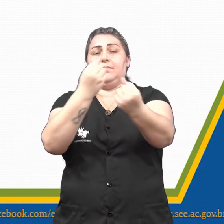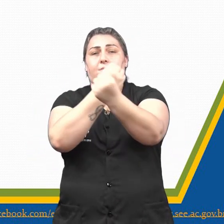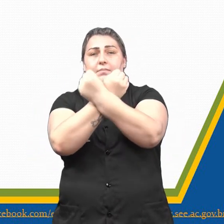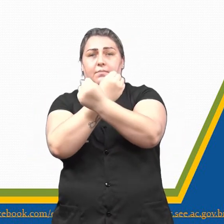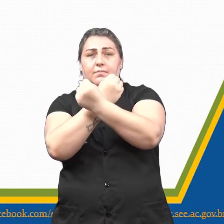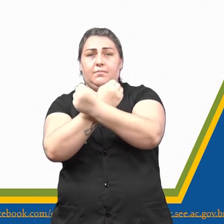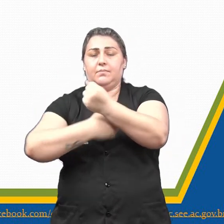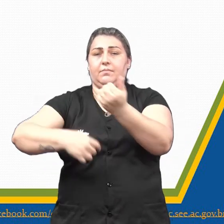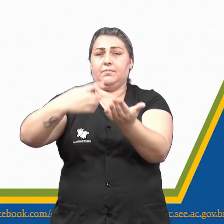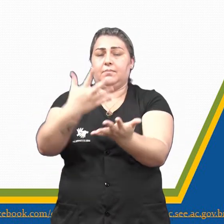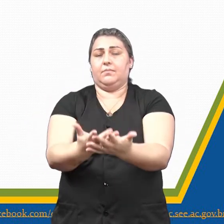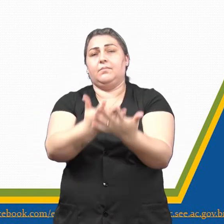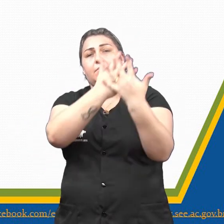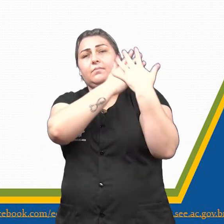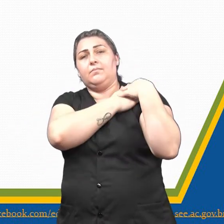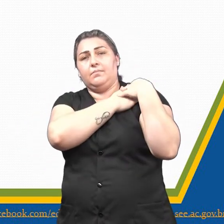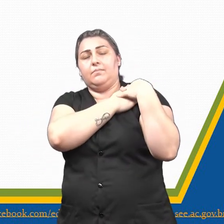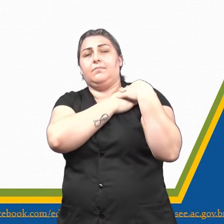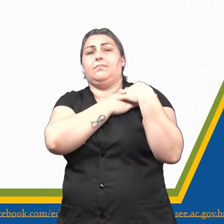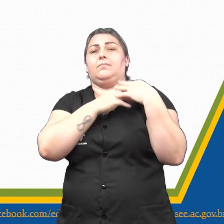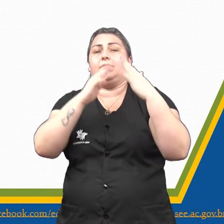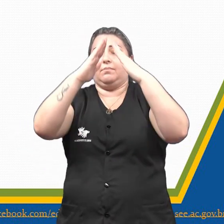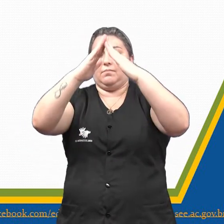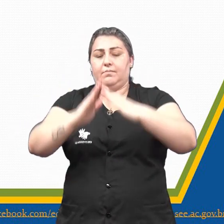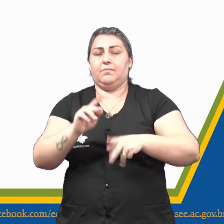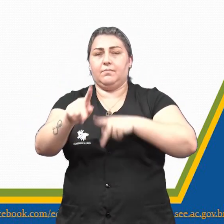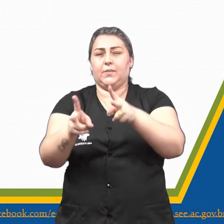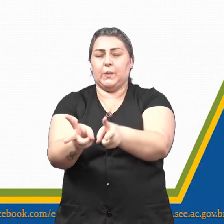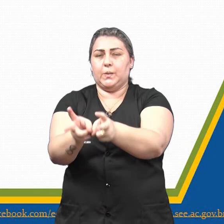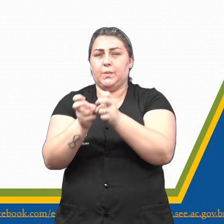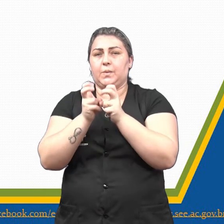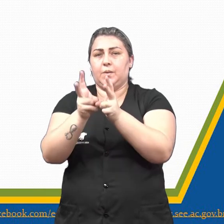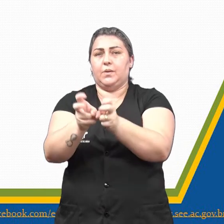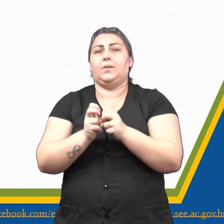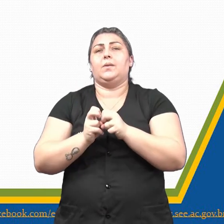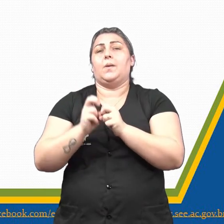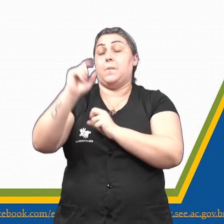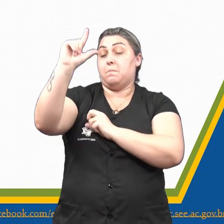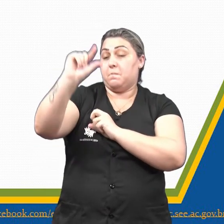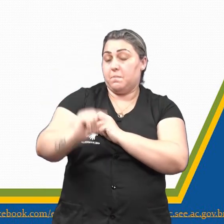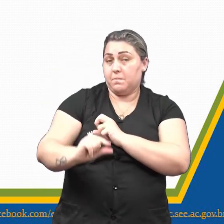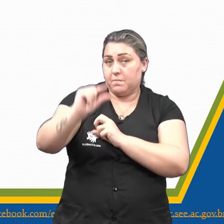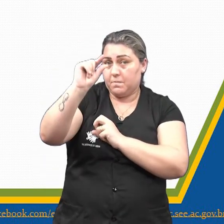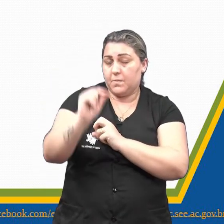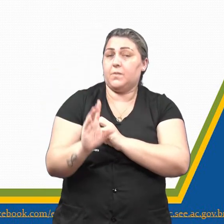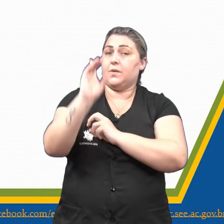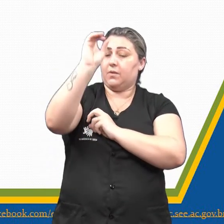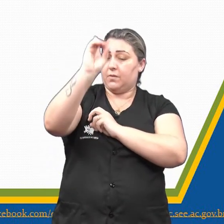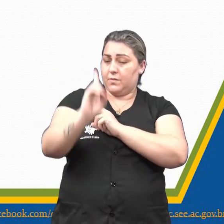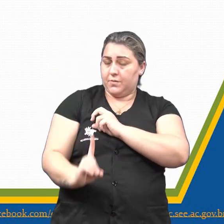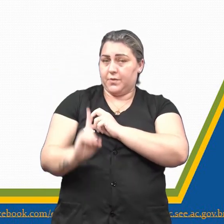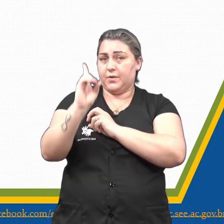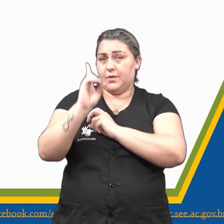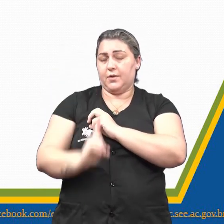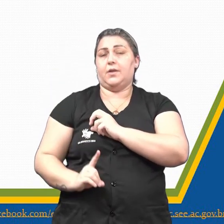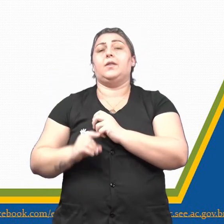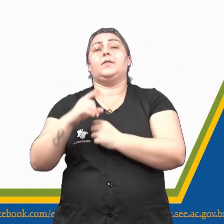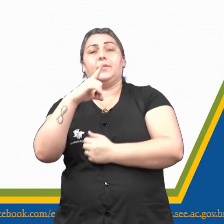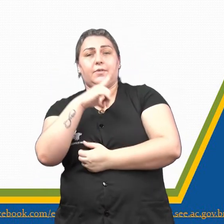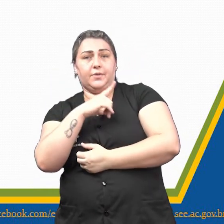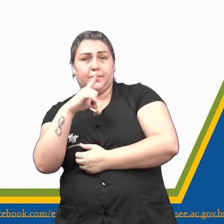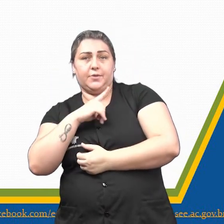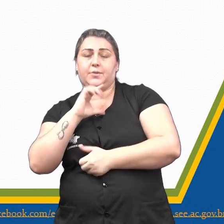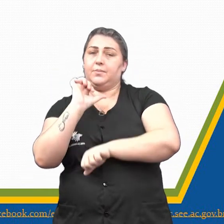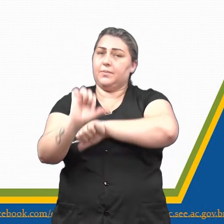com o compromisso de promoverem seu povoamento e exploração, contudo, poucos eram os direitos e os privilégios que recebiam